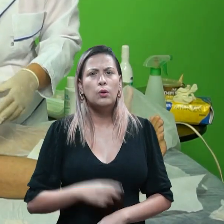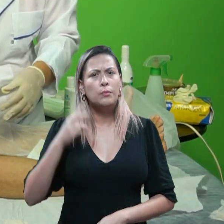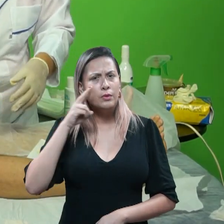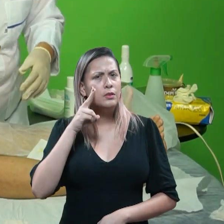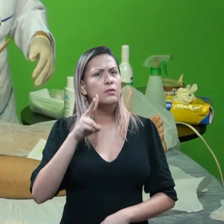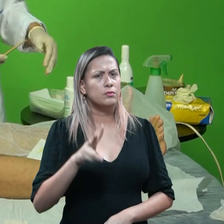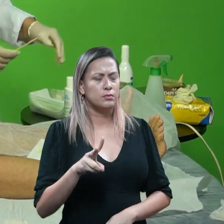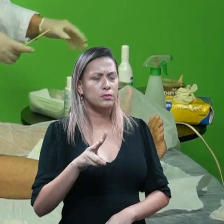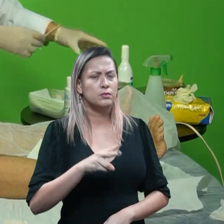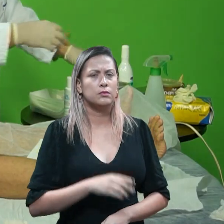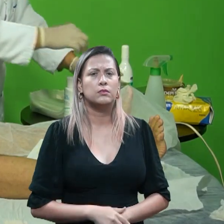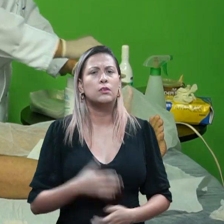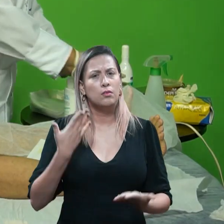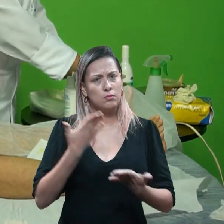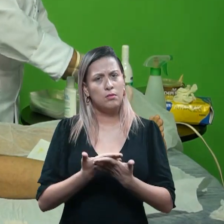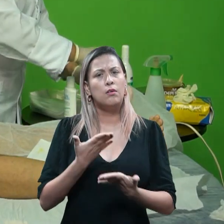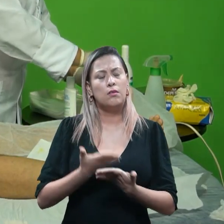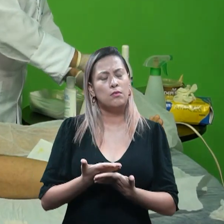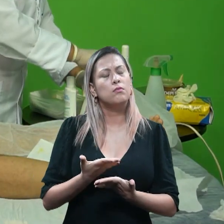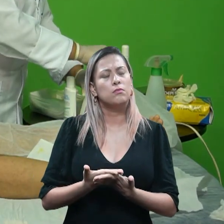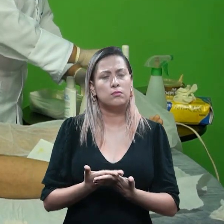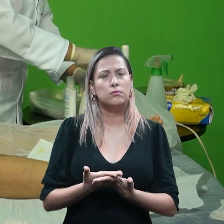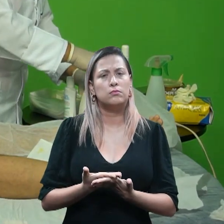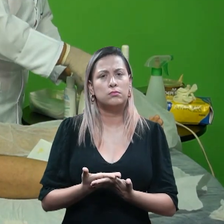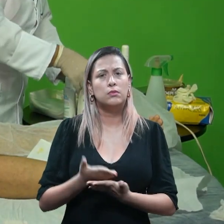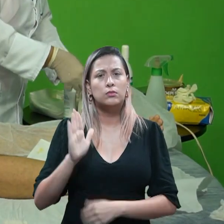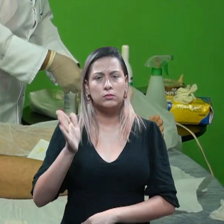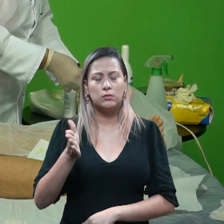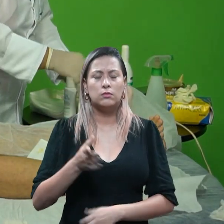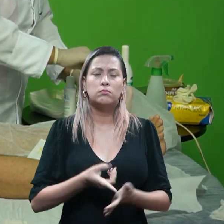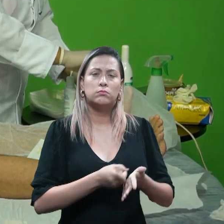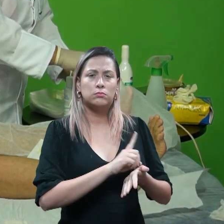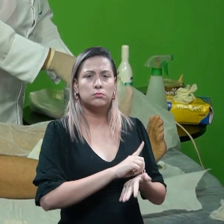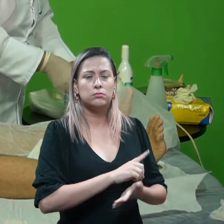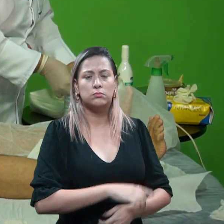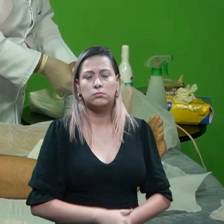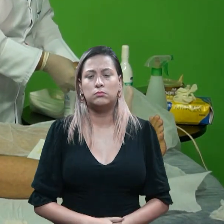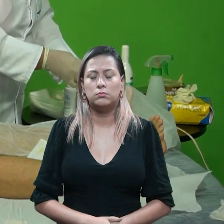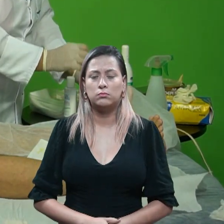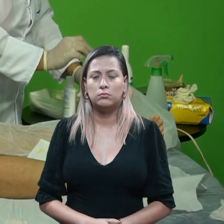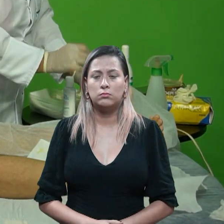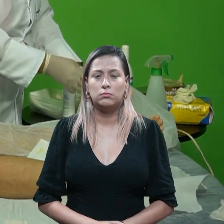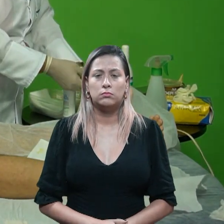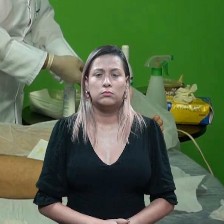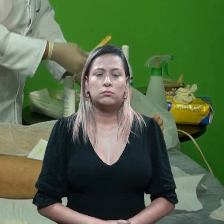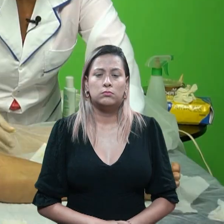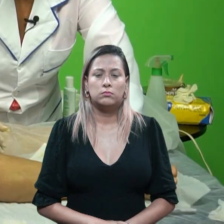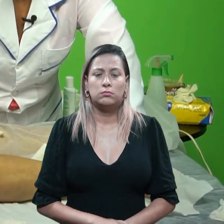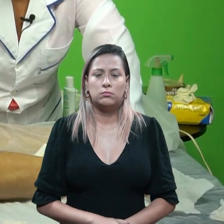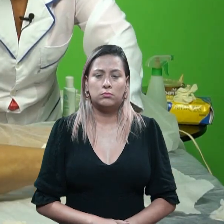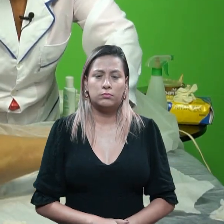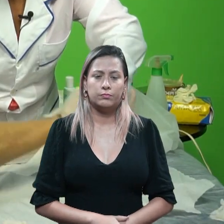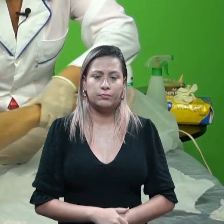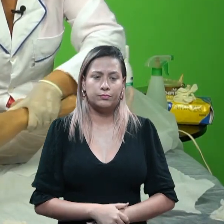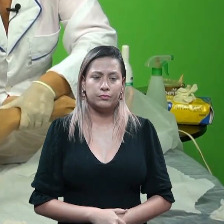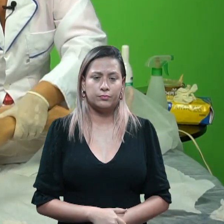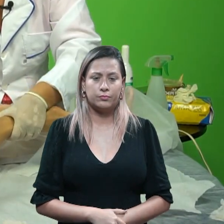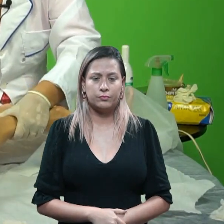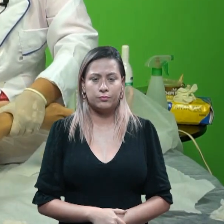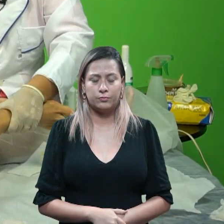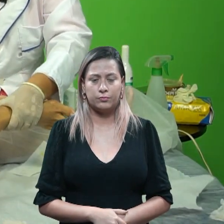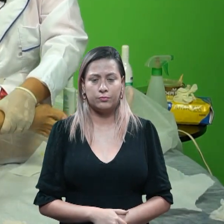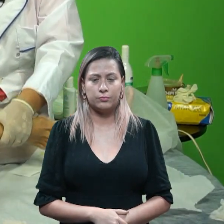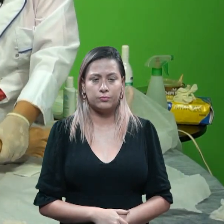viram no material que a gente preparou para vocês, tá? Quando chega